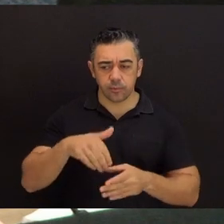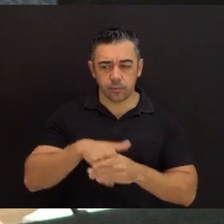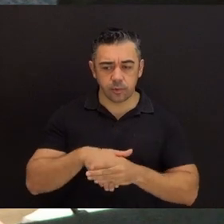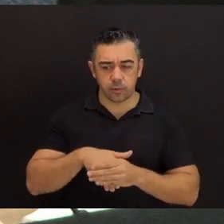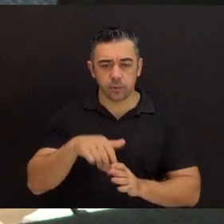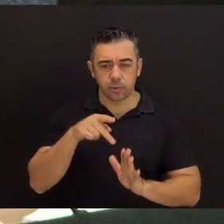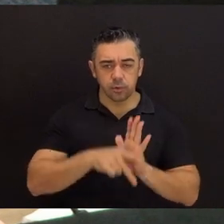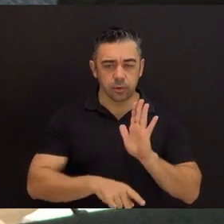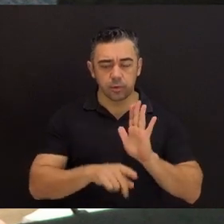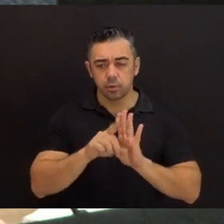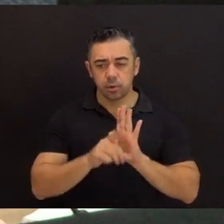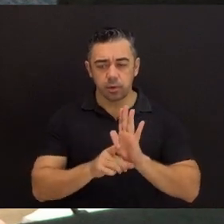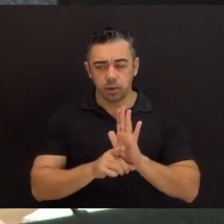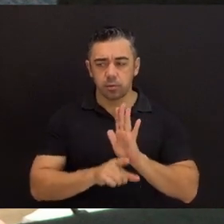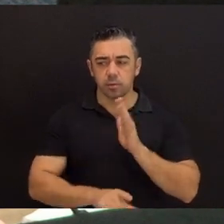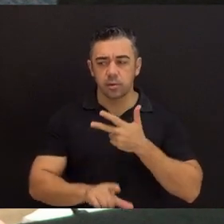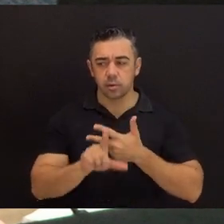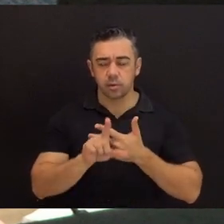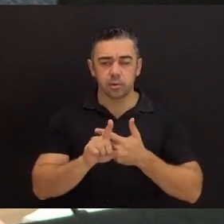votação os projetos legislativo